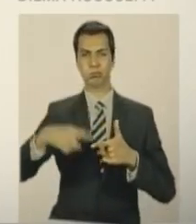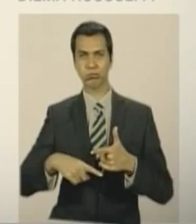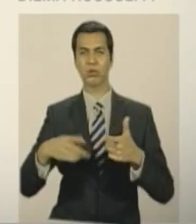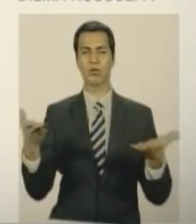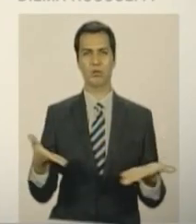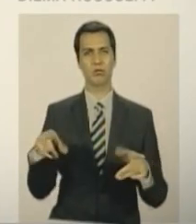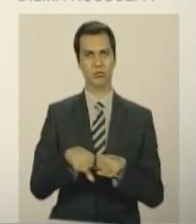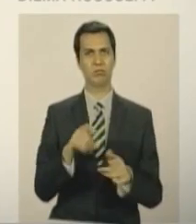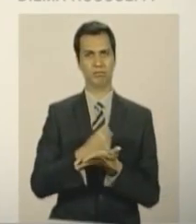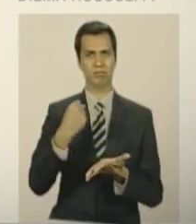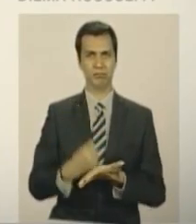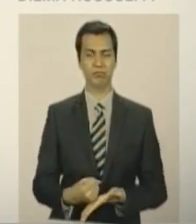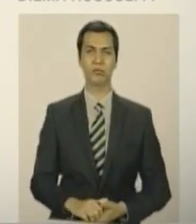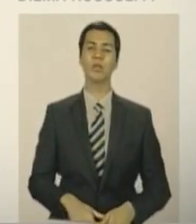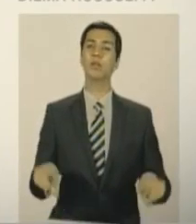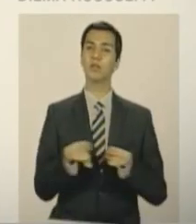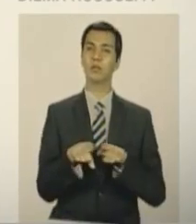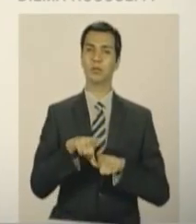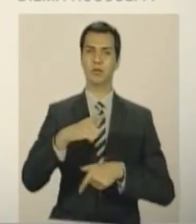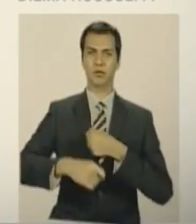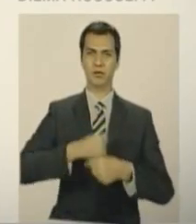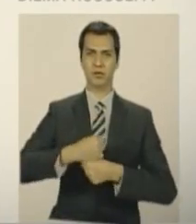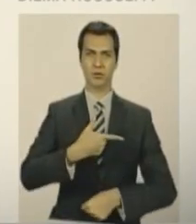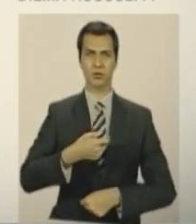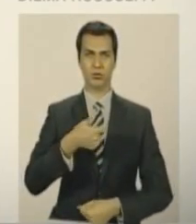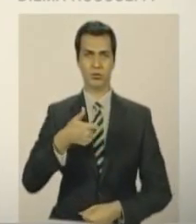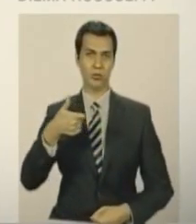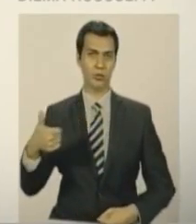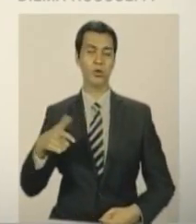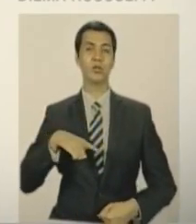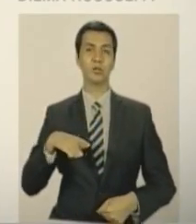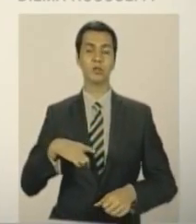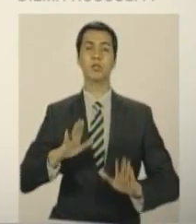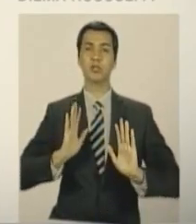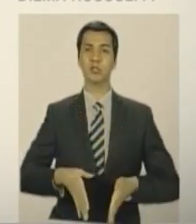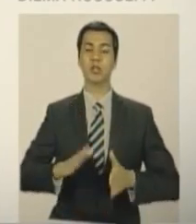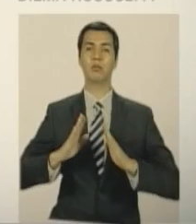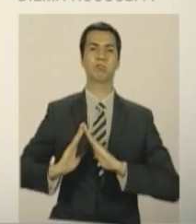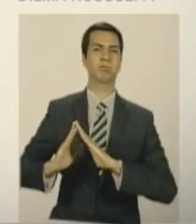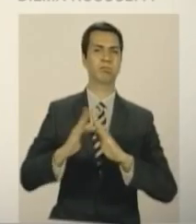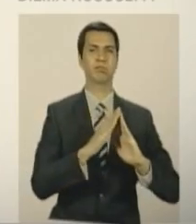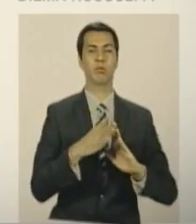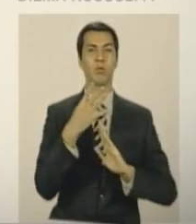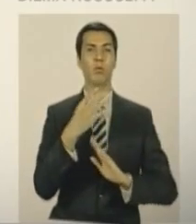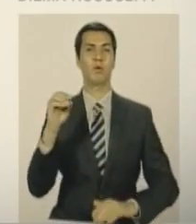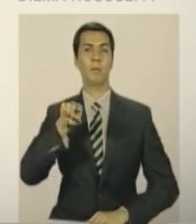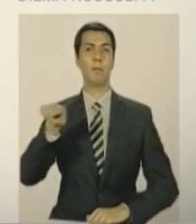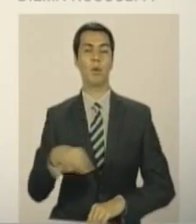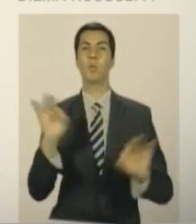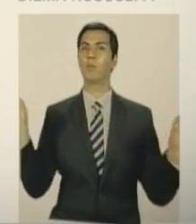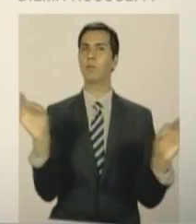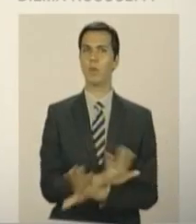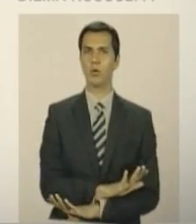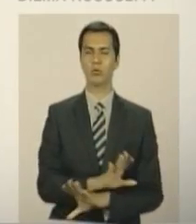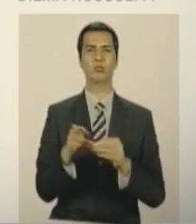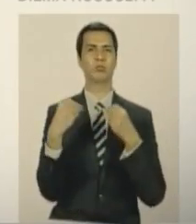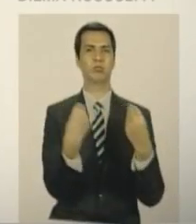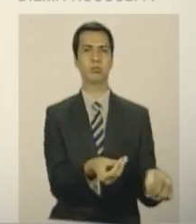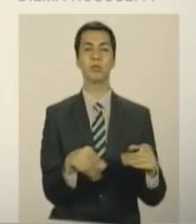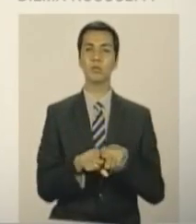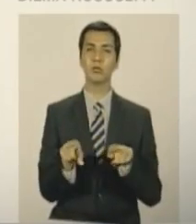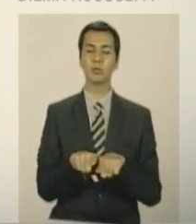foram concluídas as obras de mais de 400.000 casas e apartamentos e temos mais de